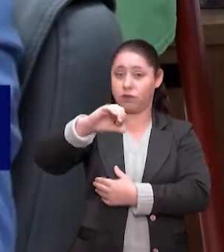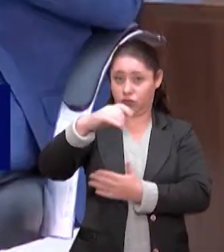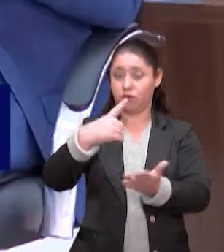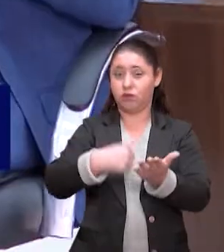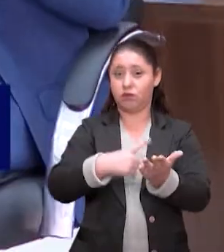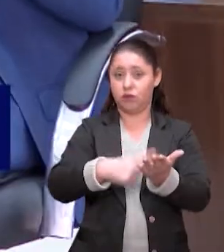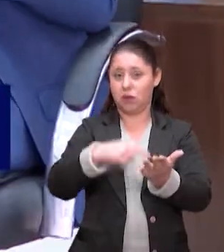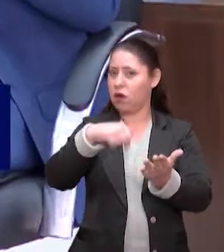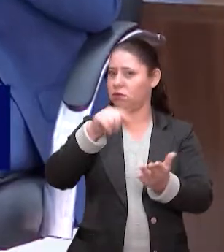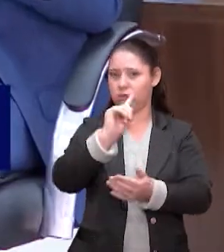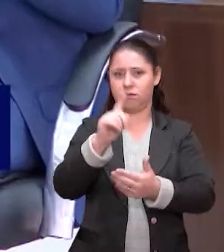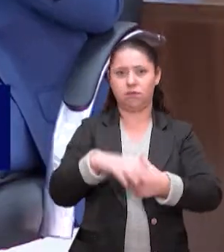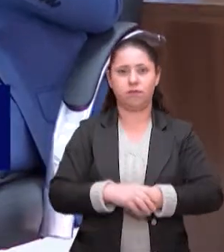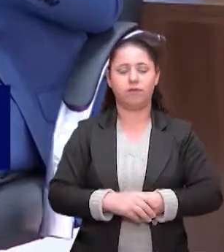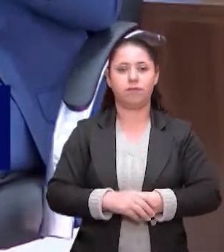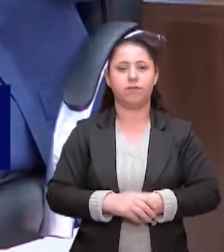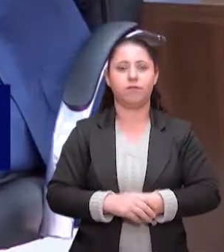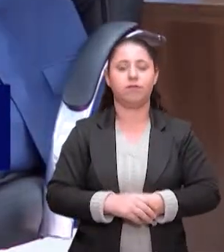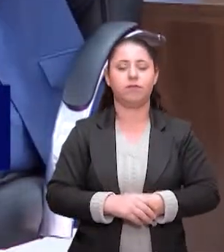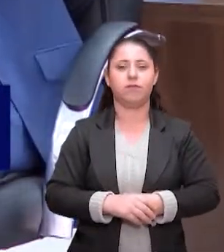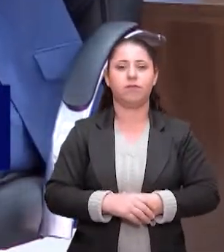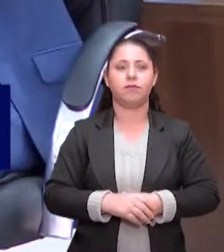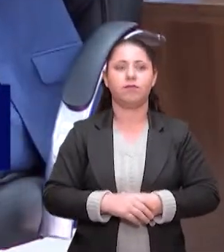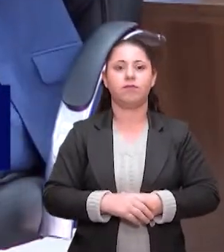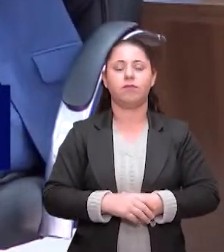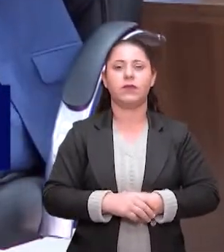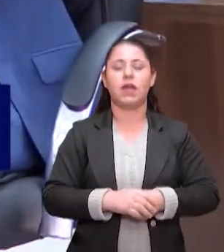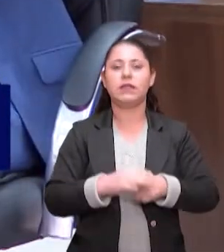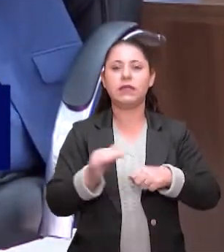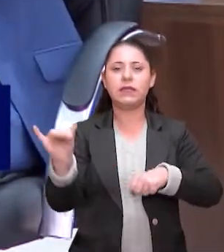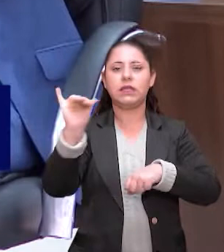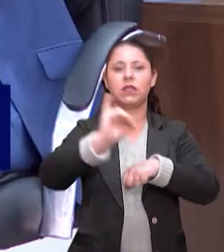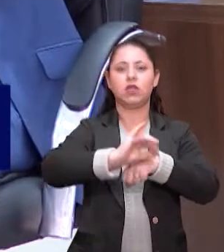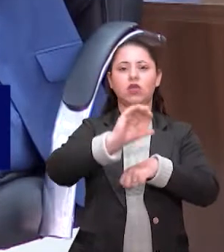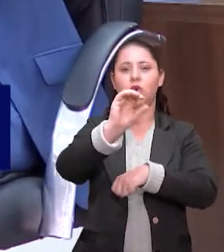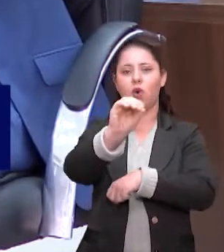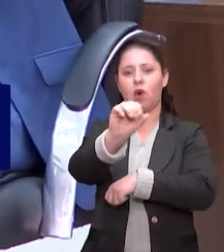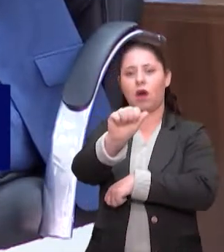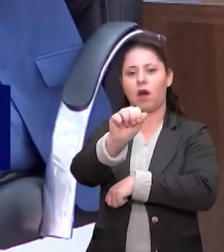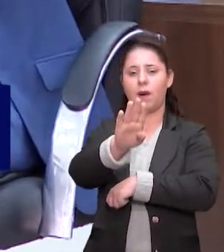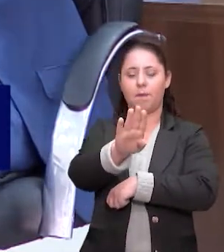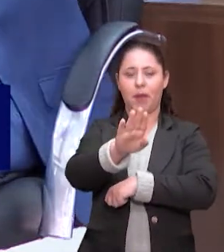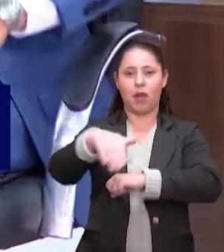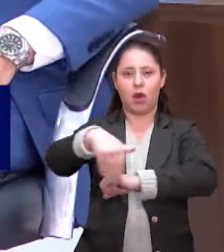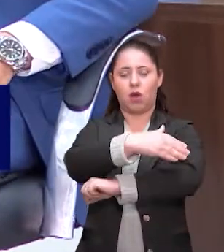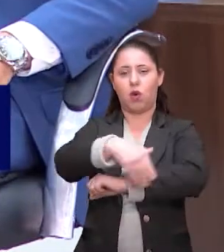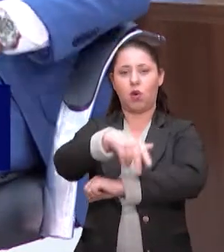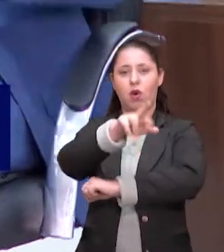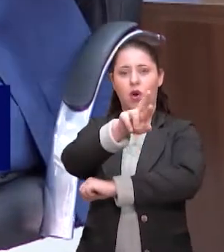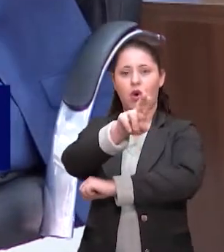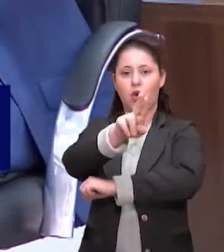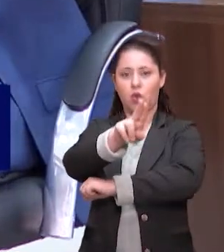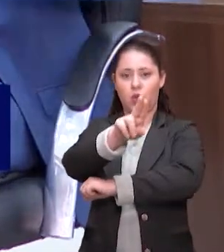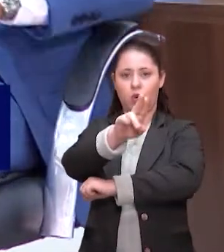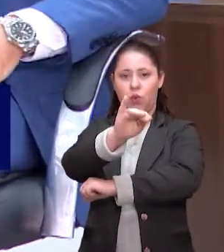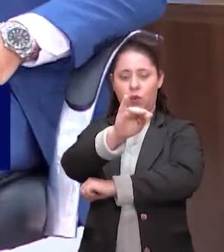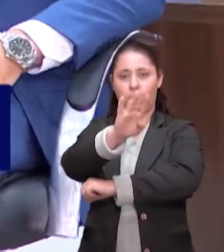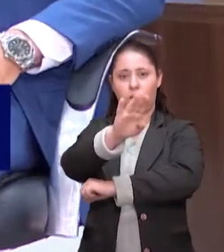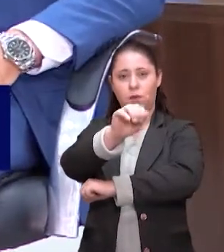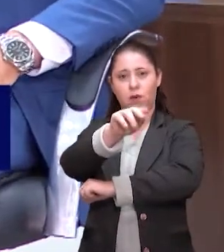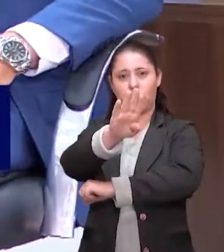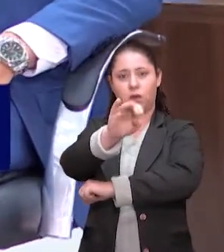99. Não era aqui, na sede da OAB, na rua Rui Barbosa, que você, na rua José Santiago, na verdade, com a Rui